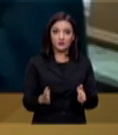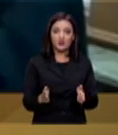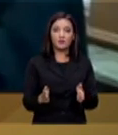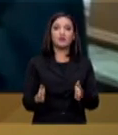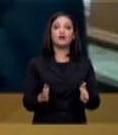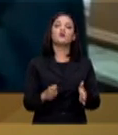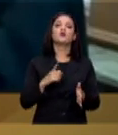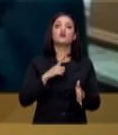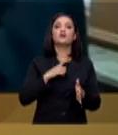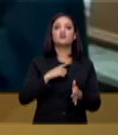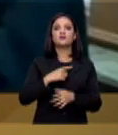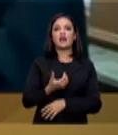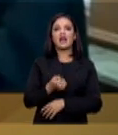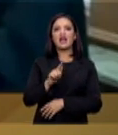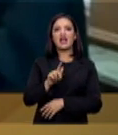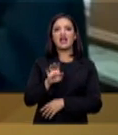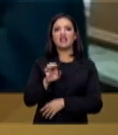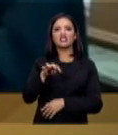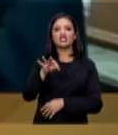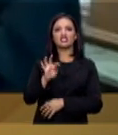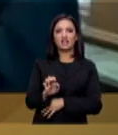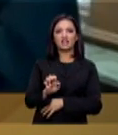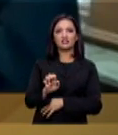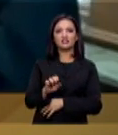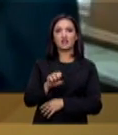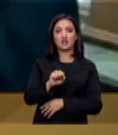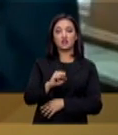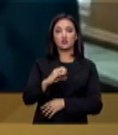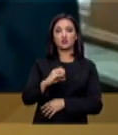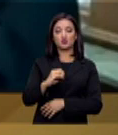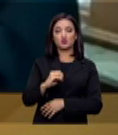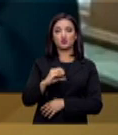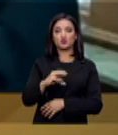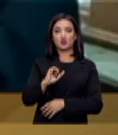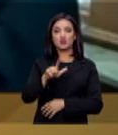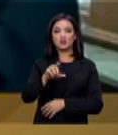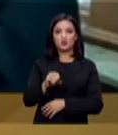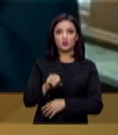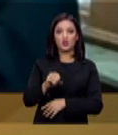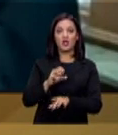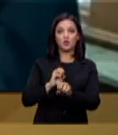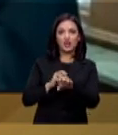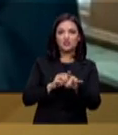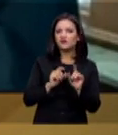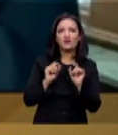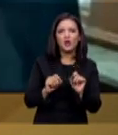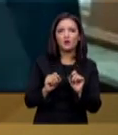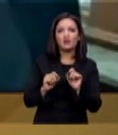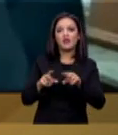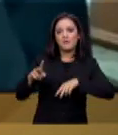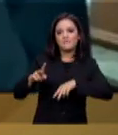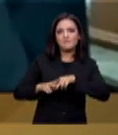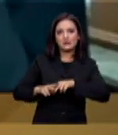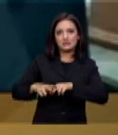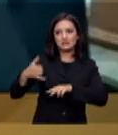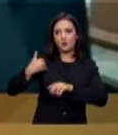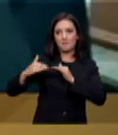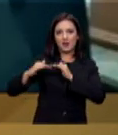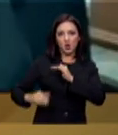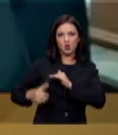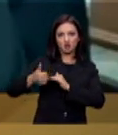agentes socioeducativos e técnicos de nível superior, visando